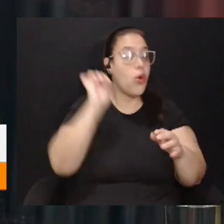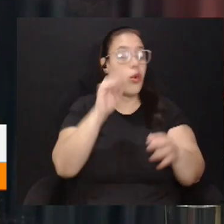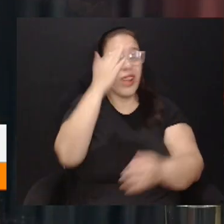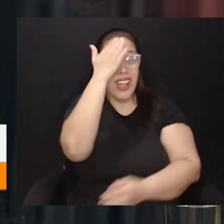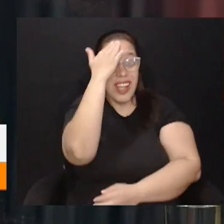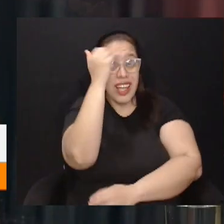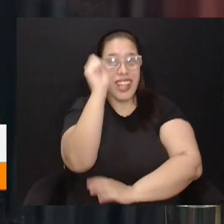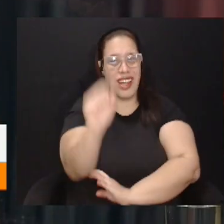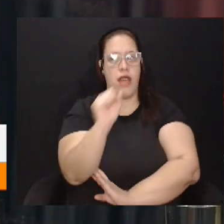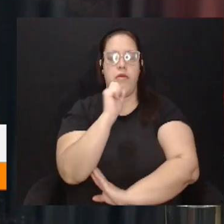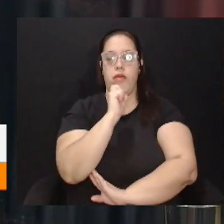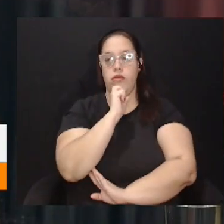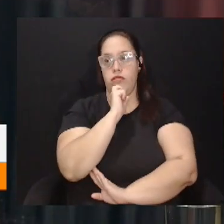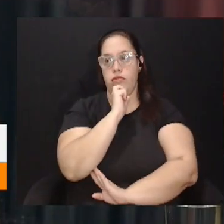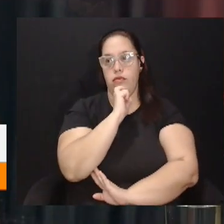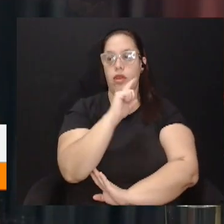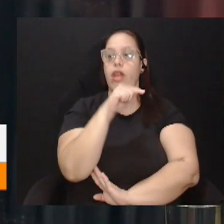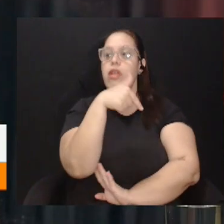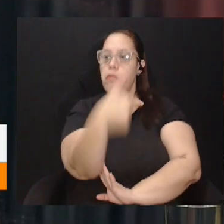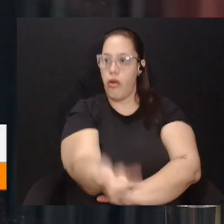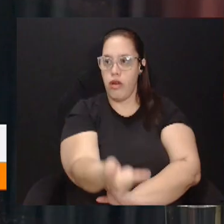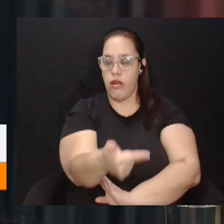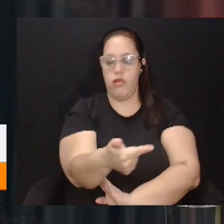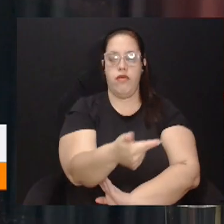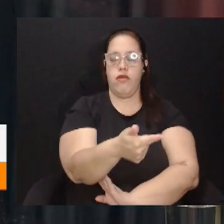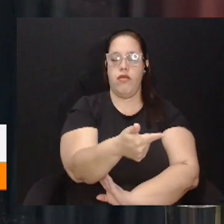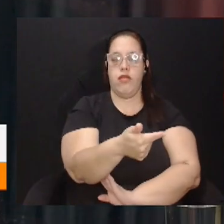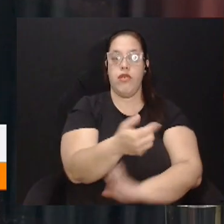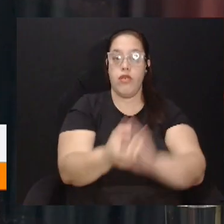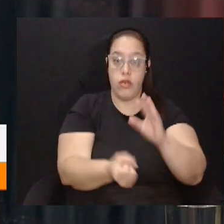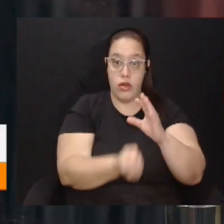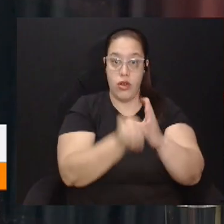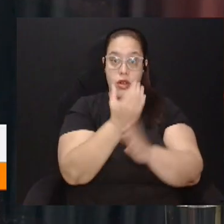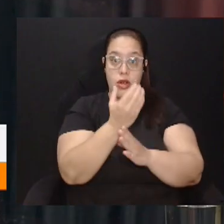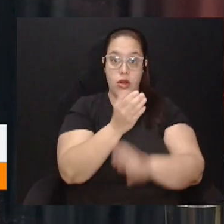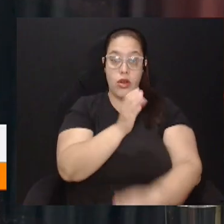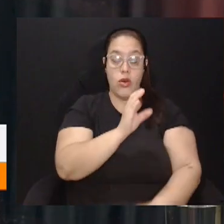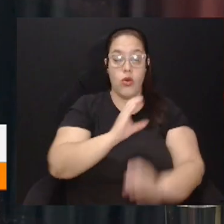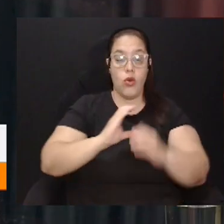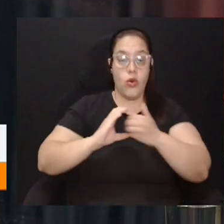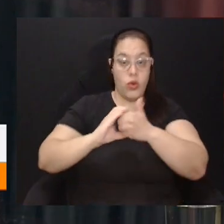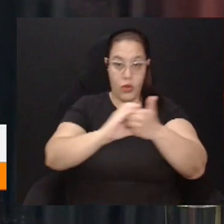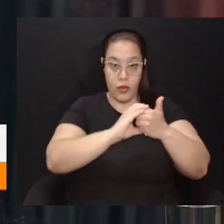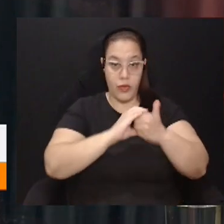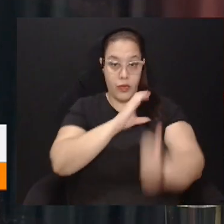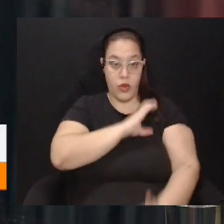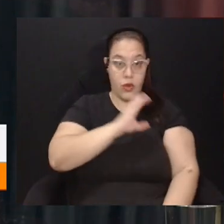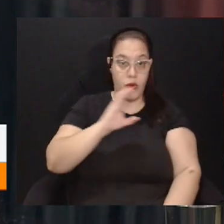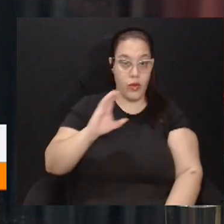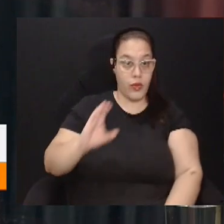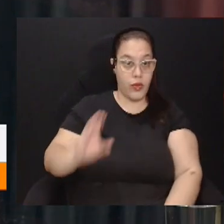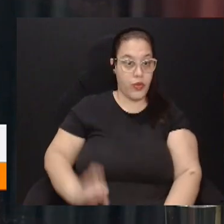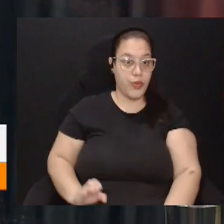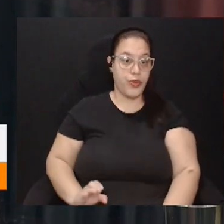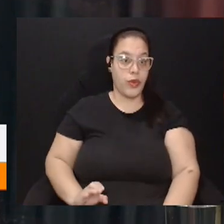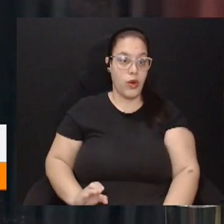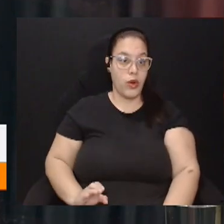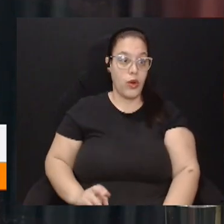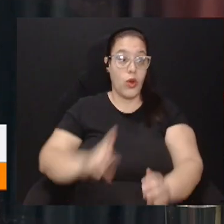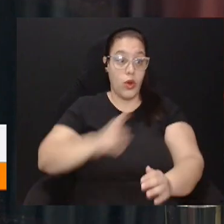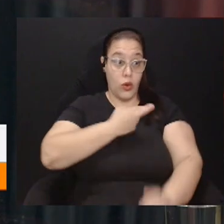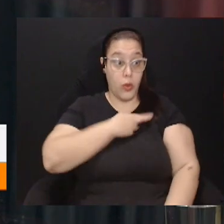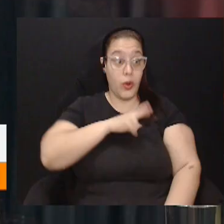que depois, do aparecimento do cristianismo enquanto religião historicamente situada, uhum, o